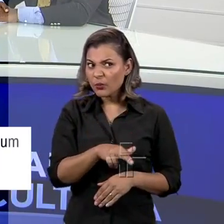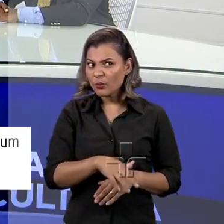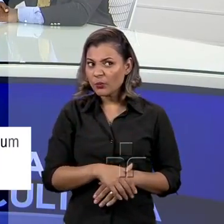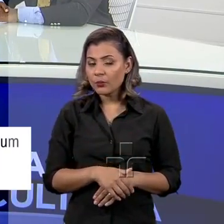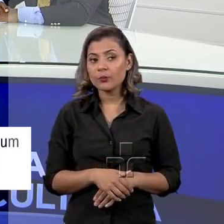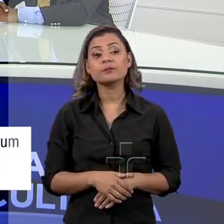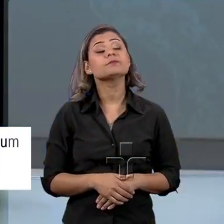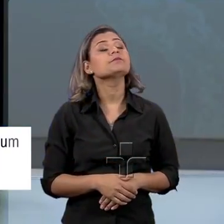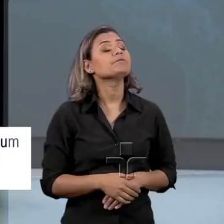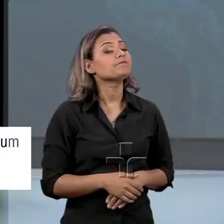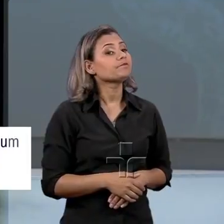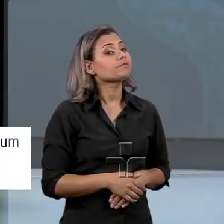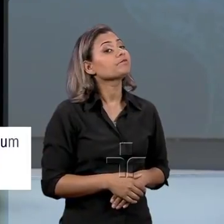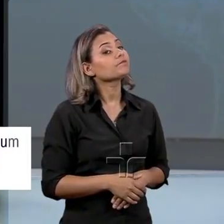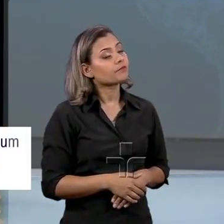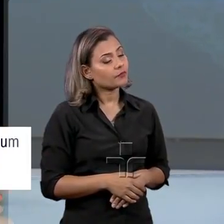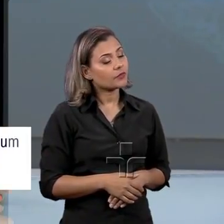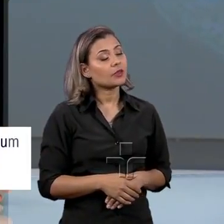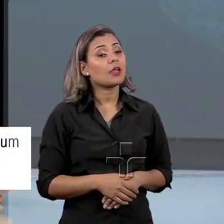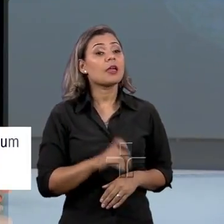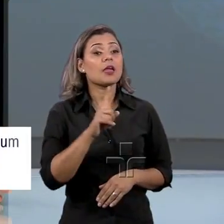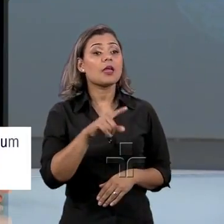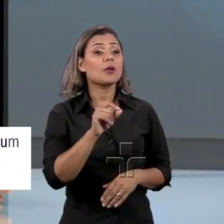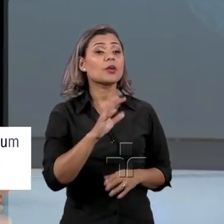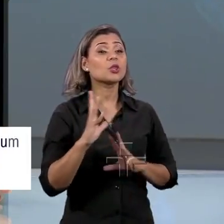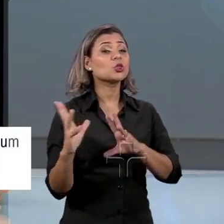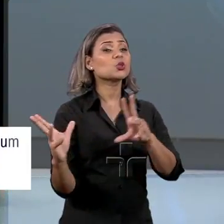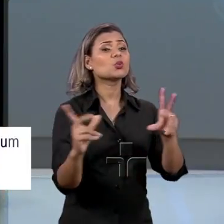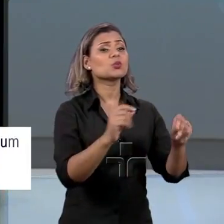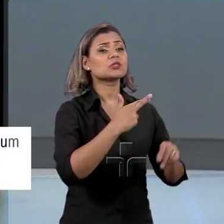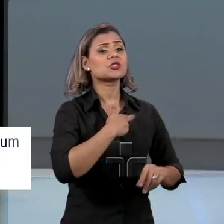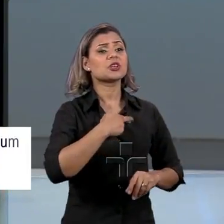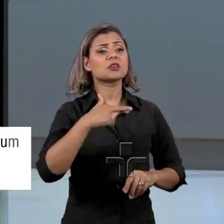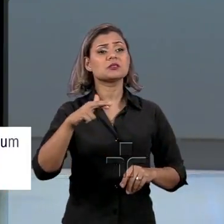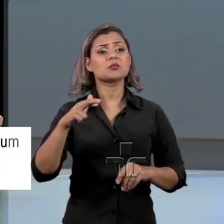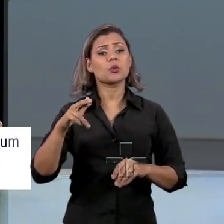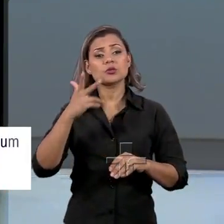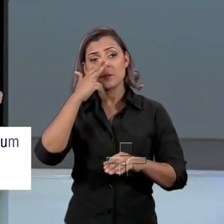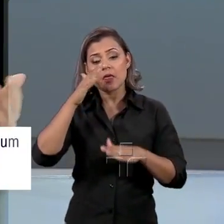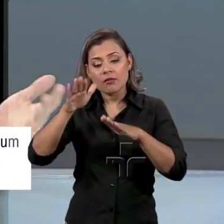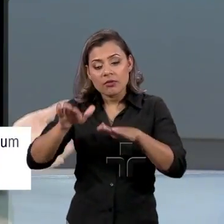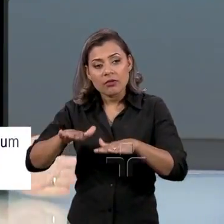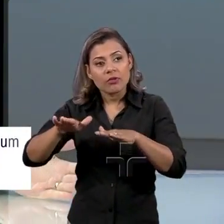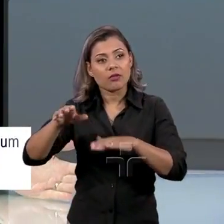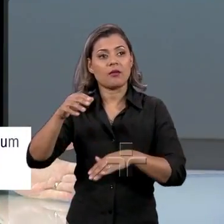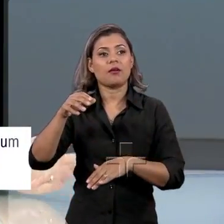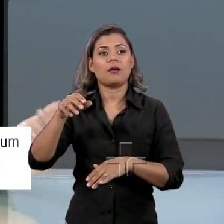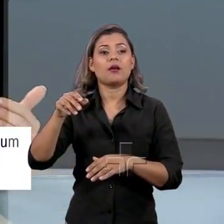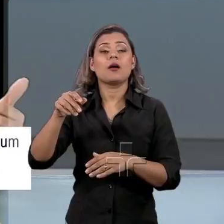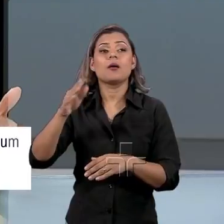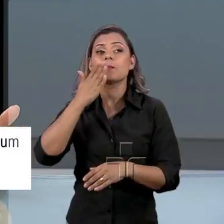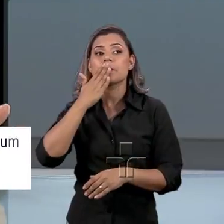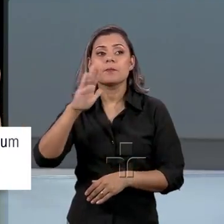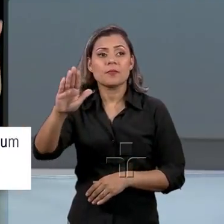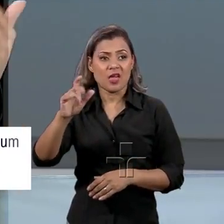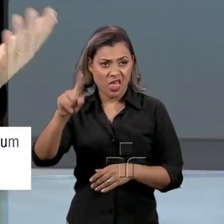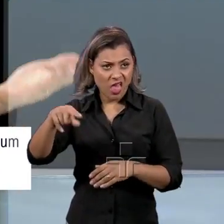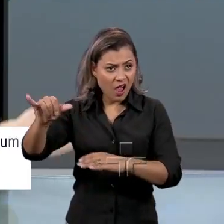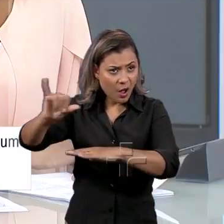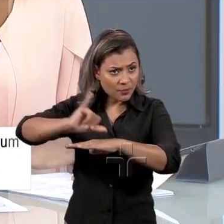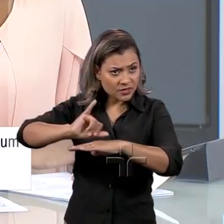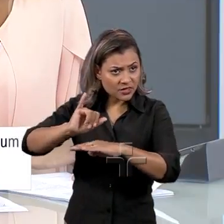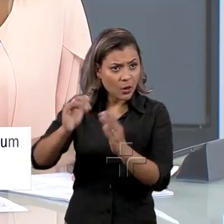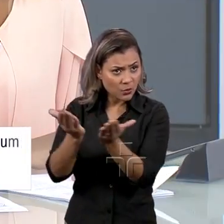Joyce, o fato dela ser sagrada para todas as religiões não significa que ela seja a capital do cristianismo, nem a capital